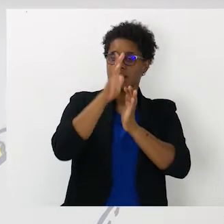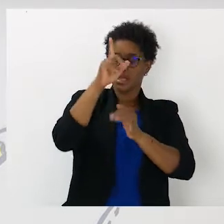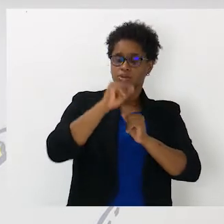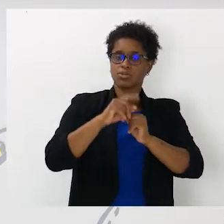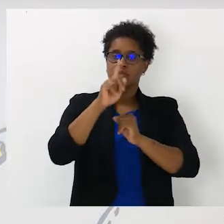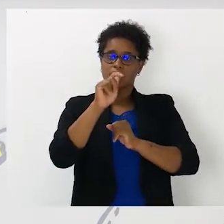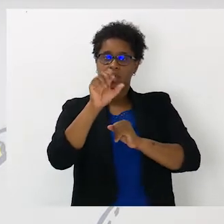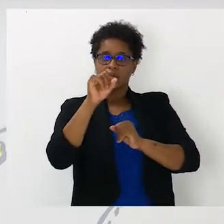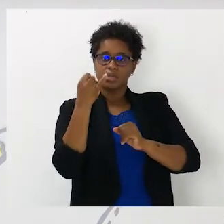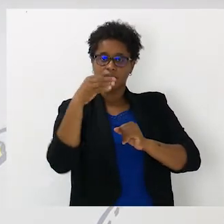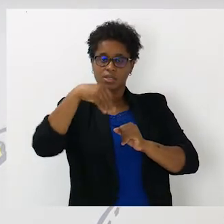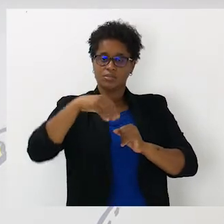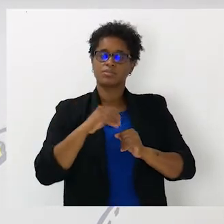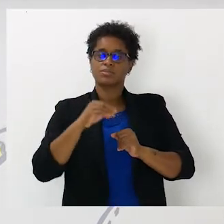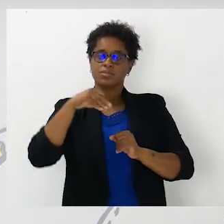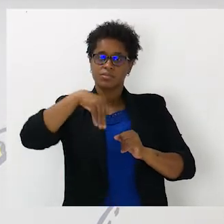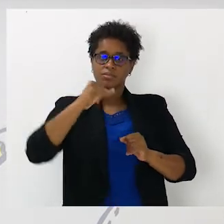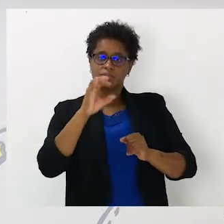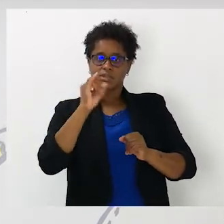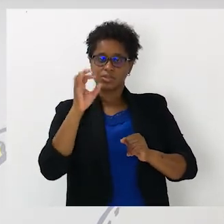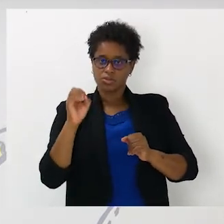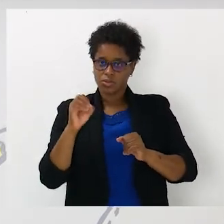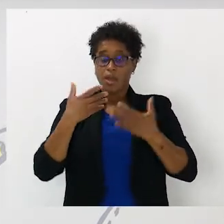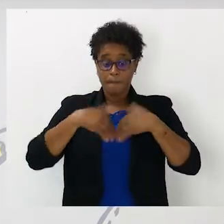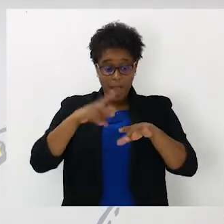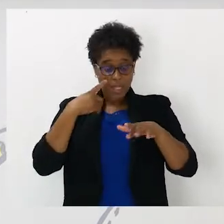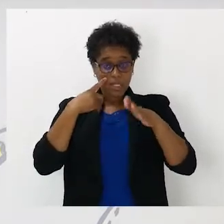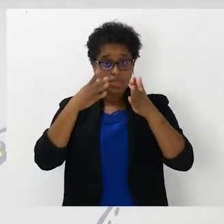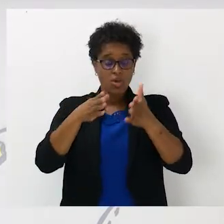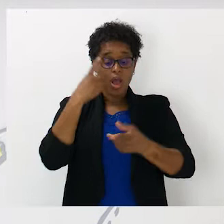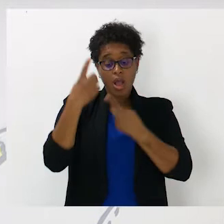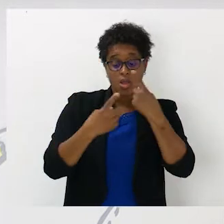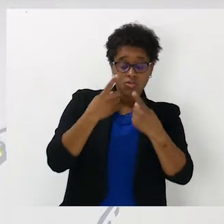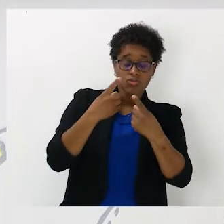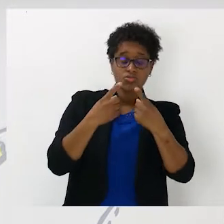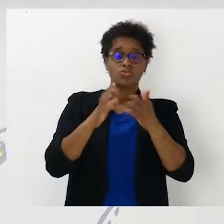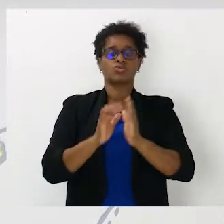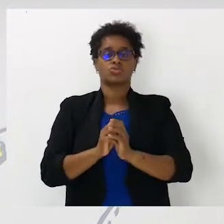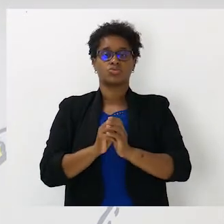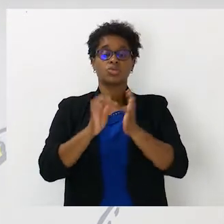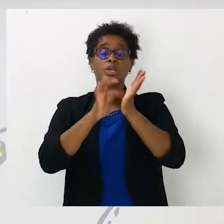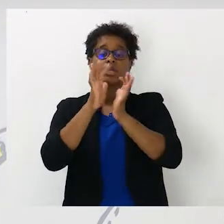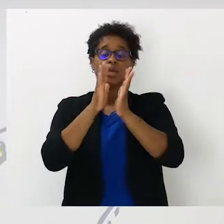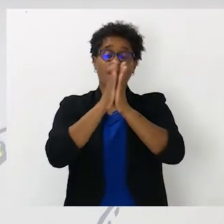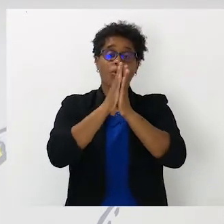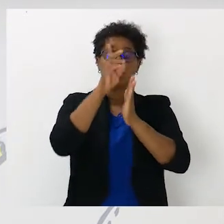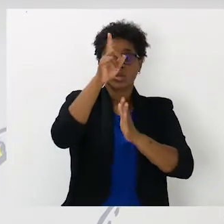egípcios. Mas atenção, alguns deuses são